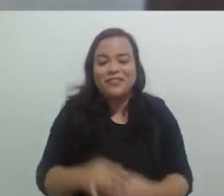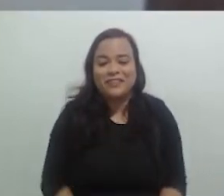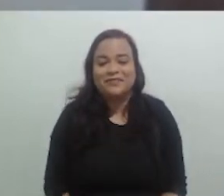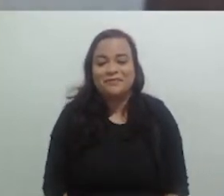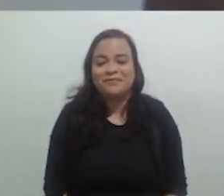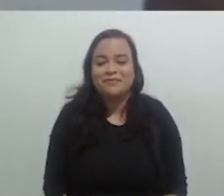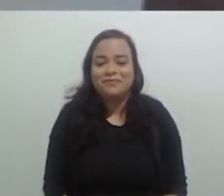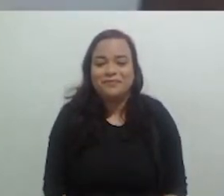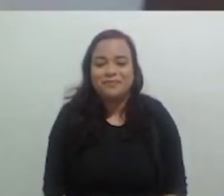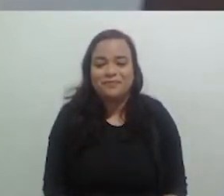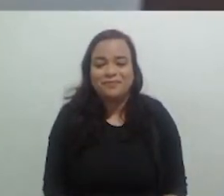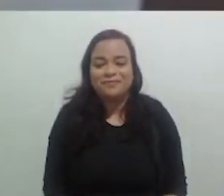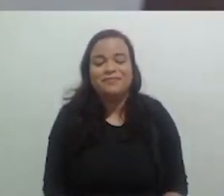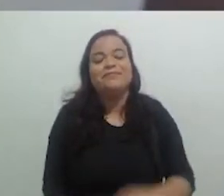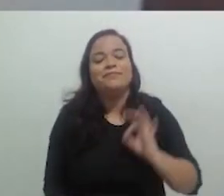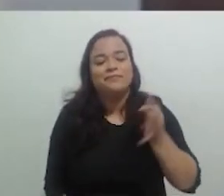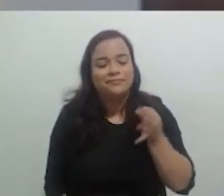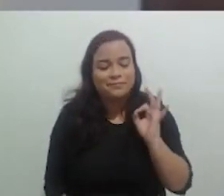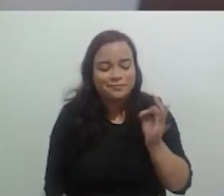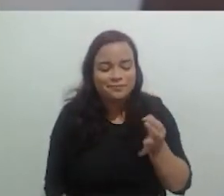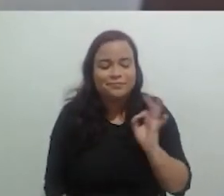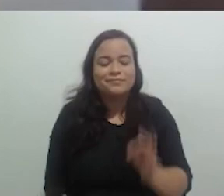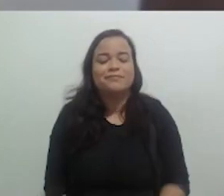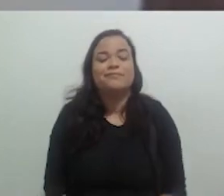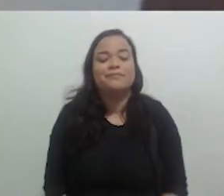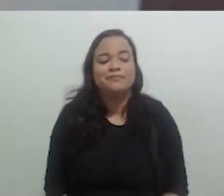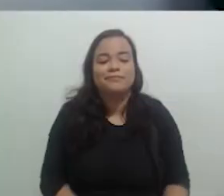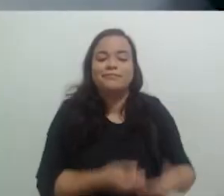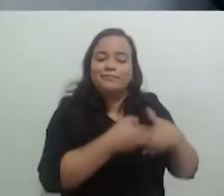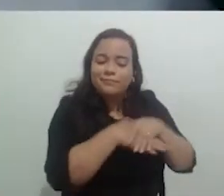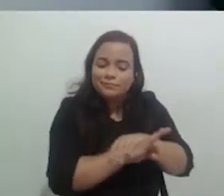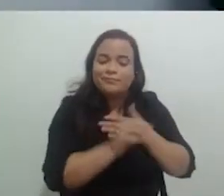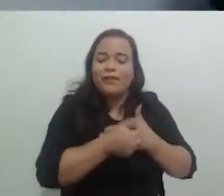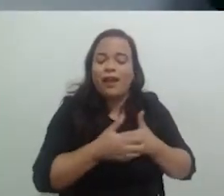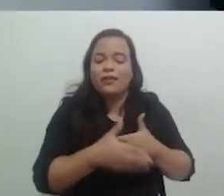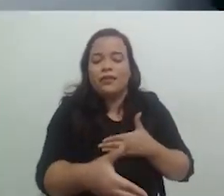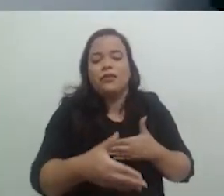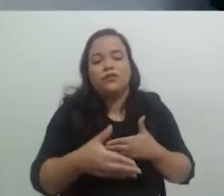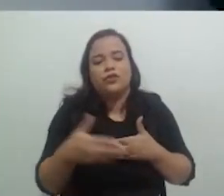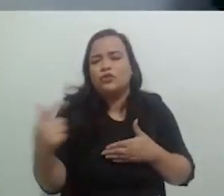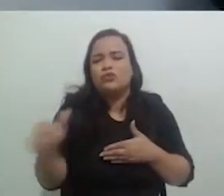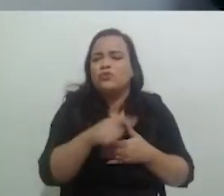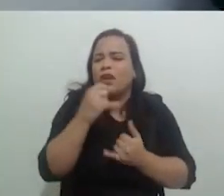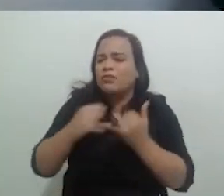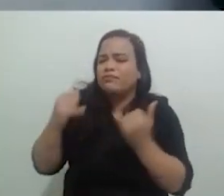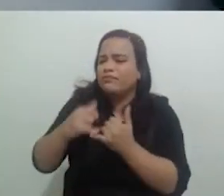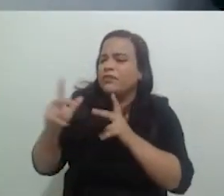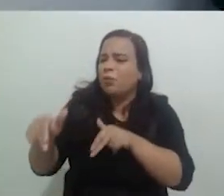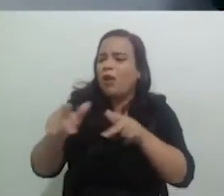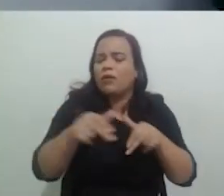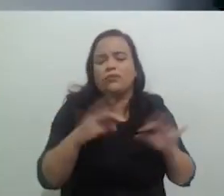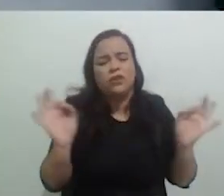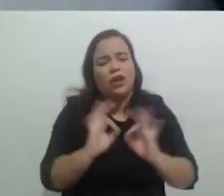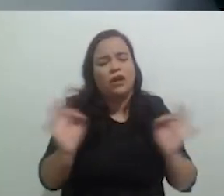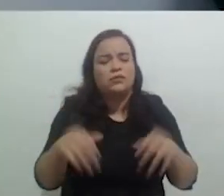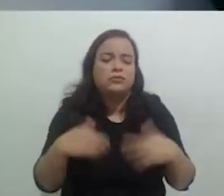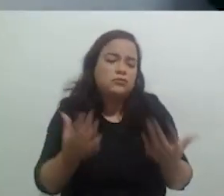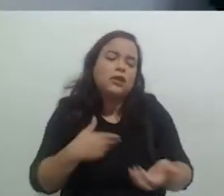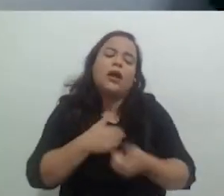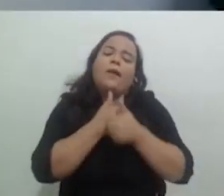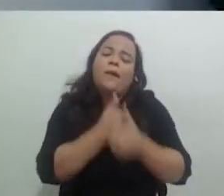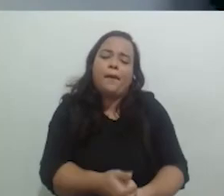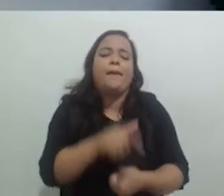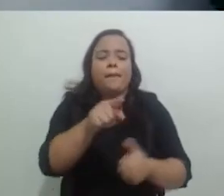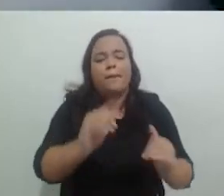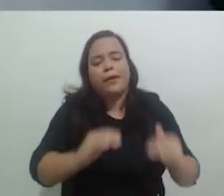Arquivar. Então, não se assemelha aos demais. Eu acompanho Vossa Excelência, Badu Ibanez. Eu estou de acordo, Badu Ibanez.